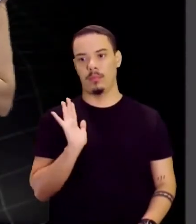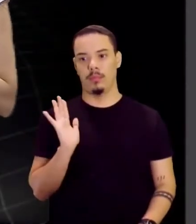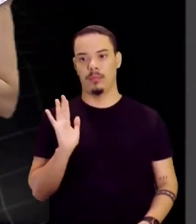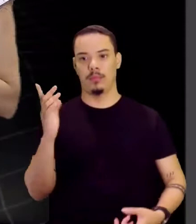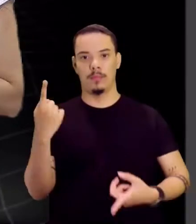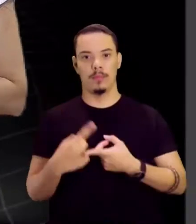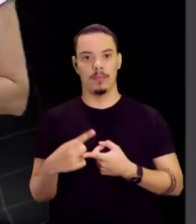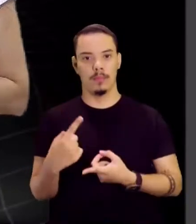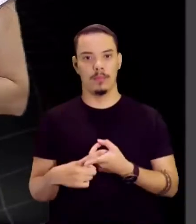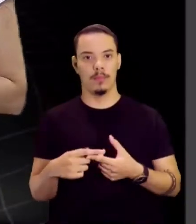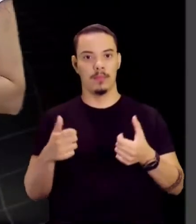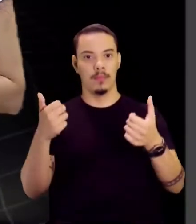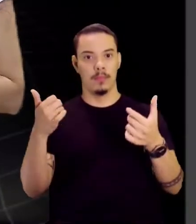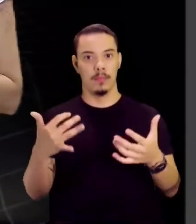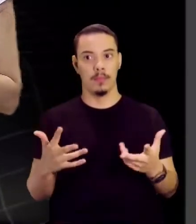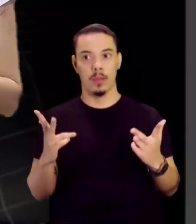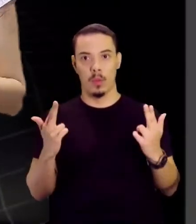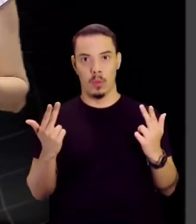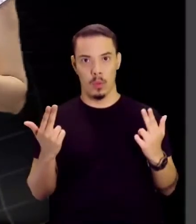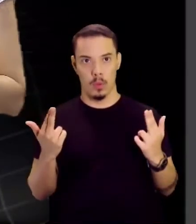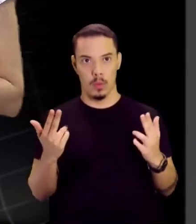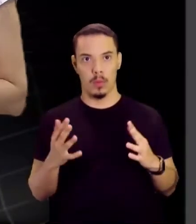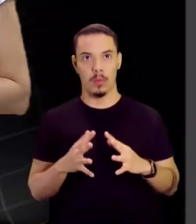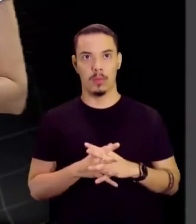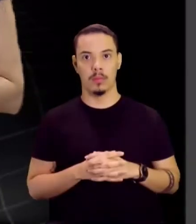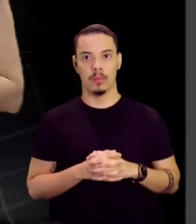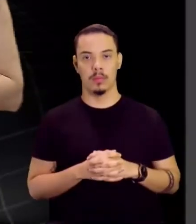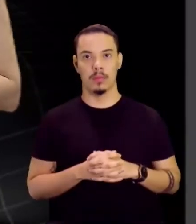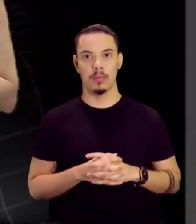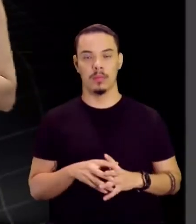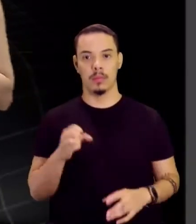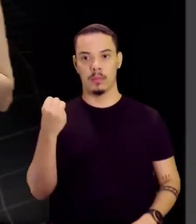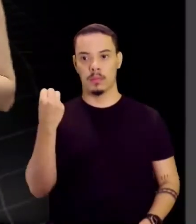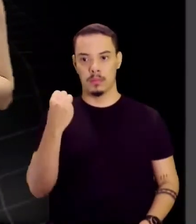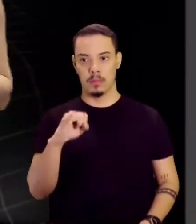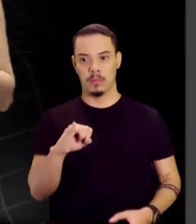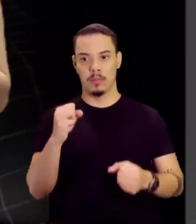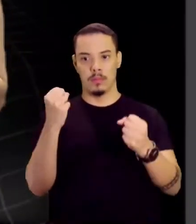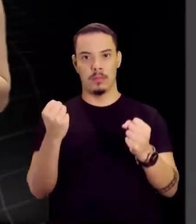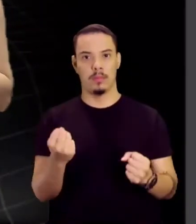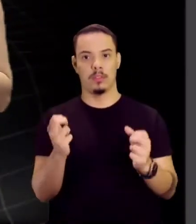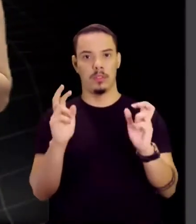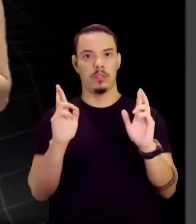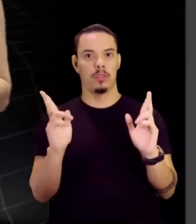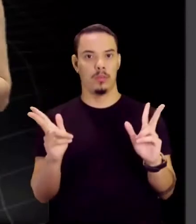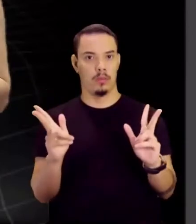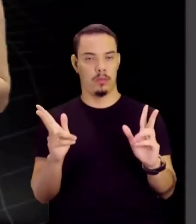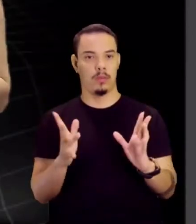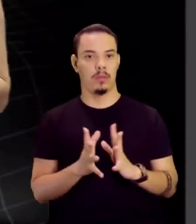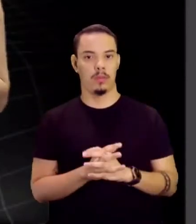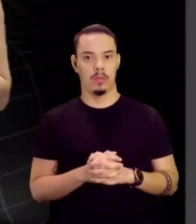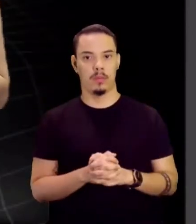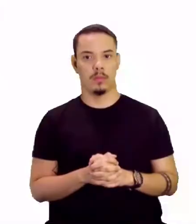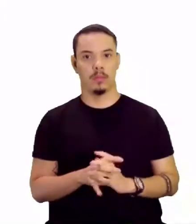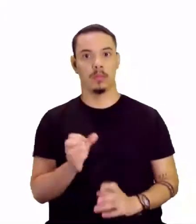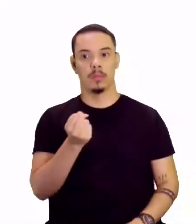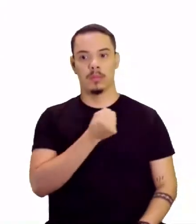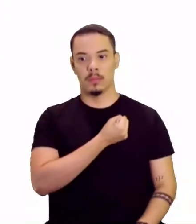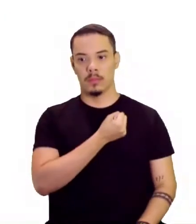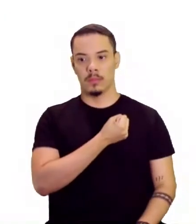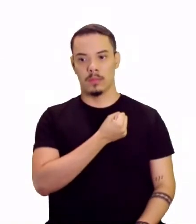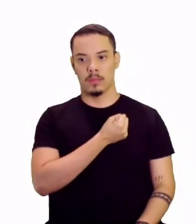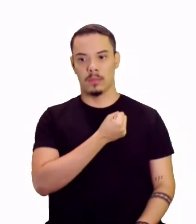pesos tornaram-se iguais. Não se eles tinham pesos diferentes, continuam com pesos diferentes. Exatamente. E na terceira, a gente